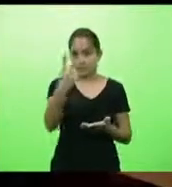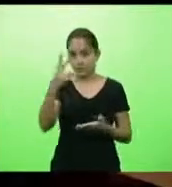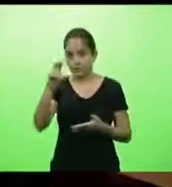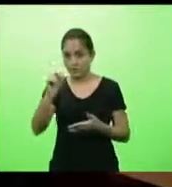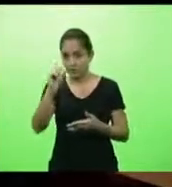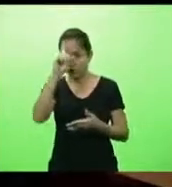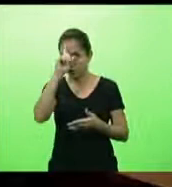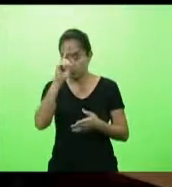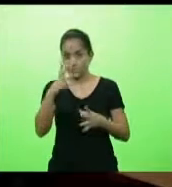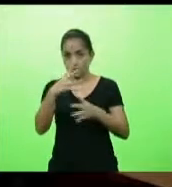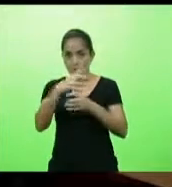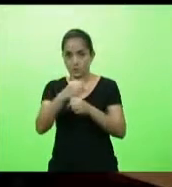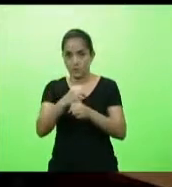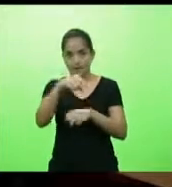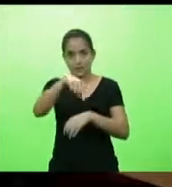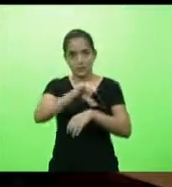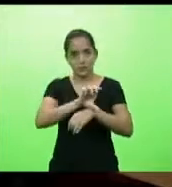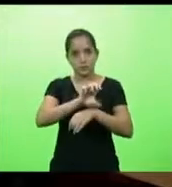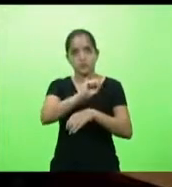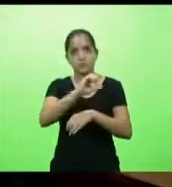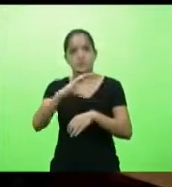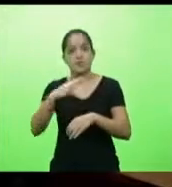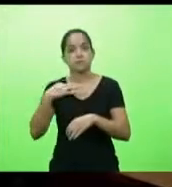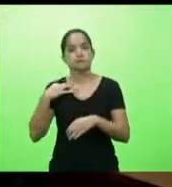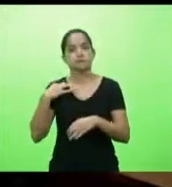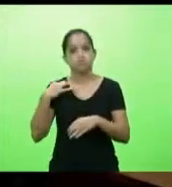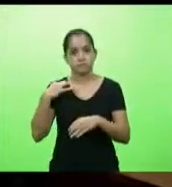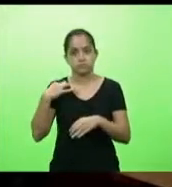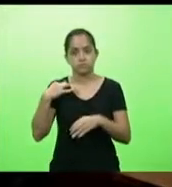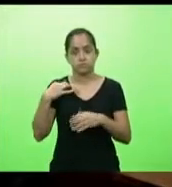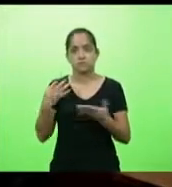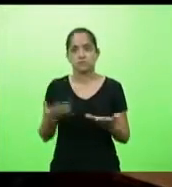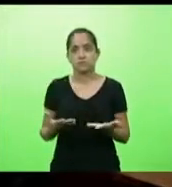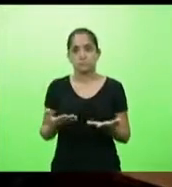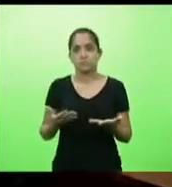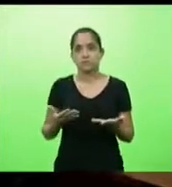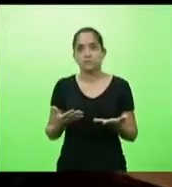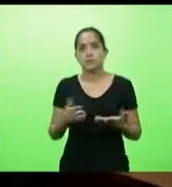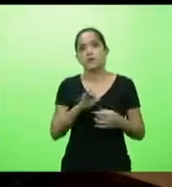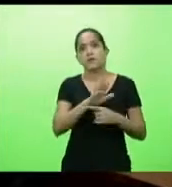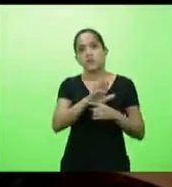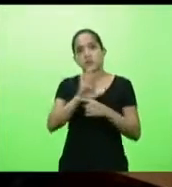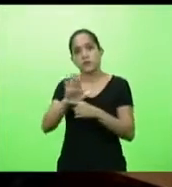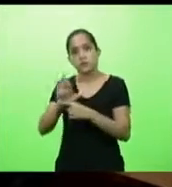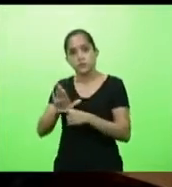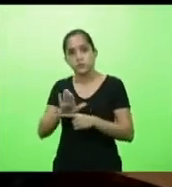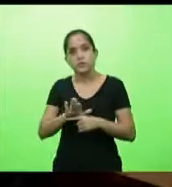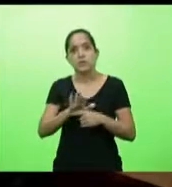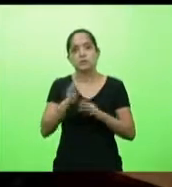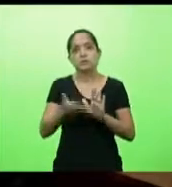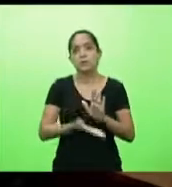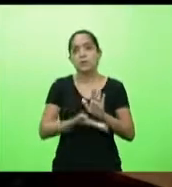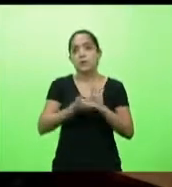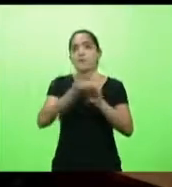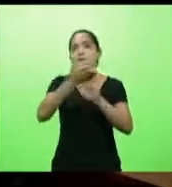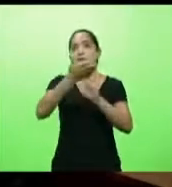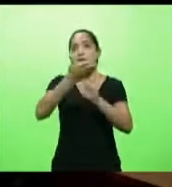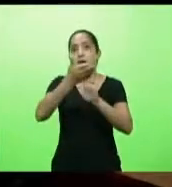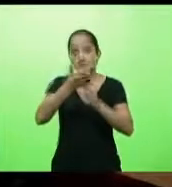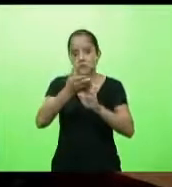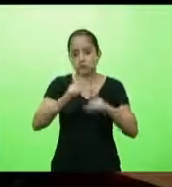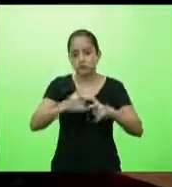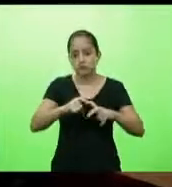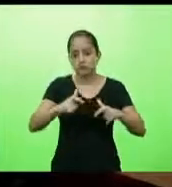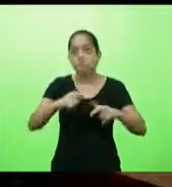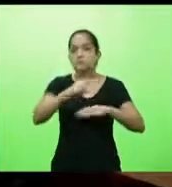hospitais em Santa Catarina, filantrópicos, que têm sido grandes aliados, aumentado o número de leitos clínicos